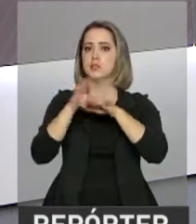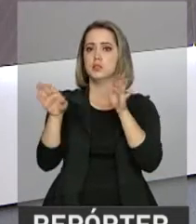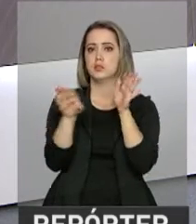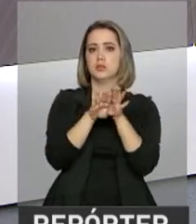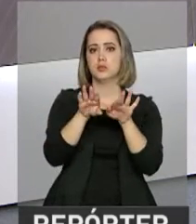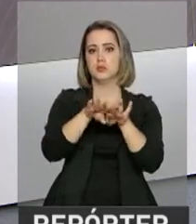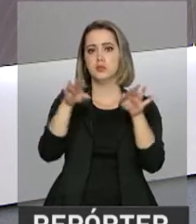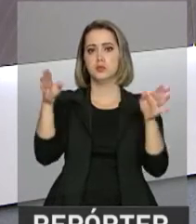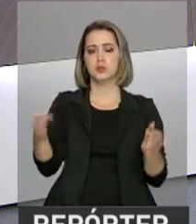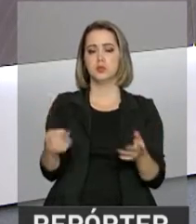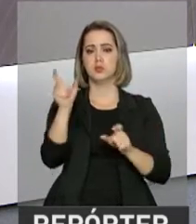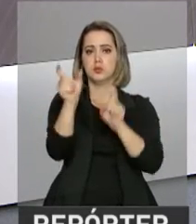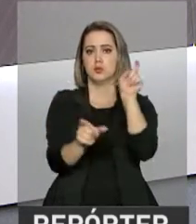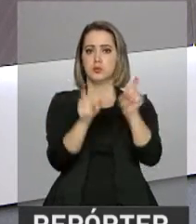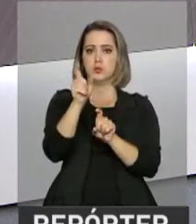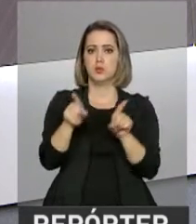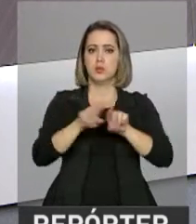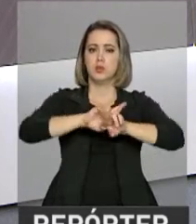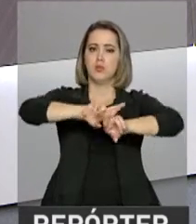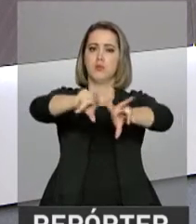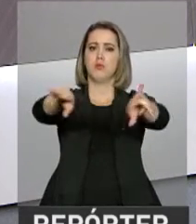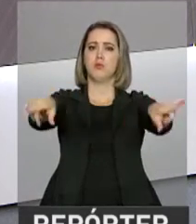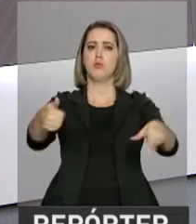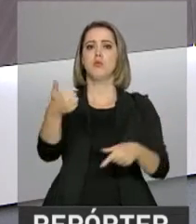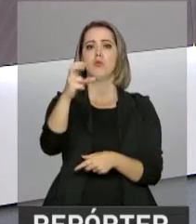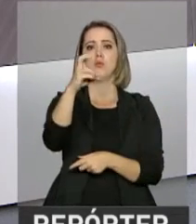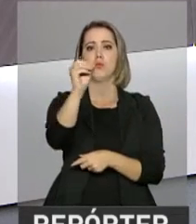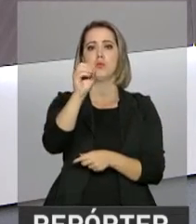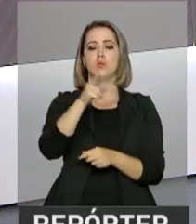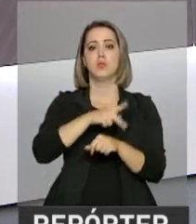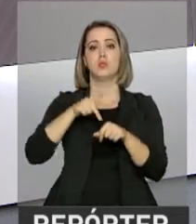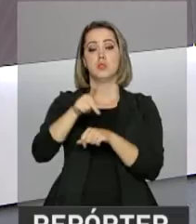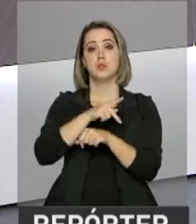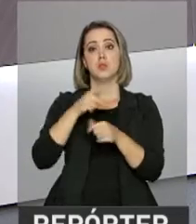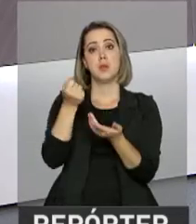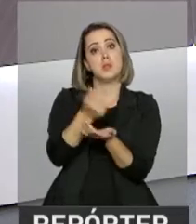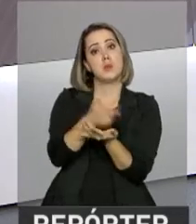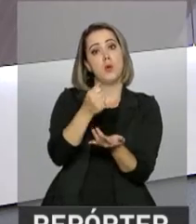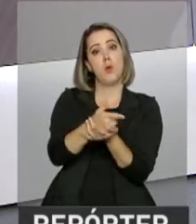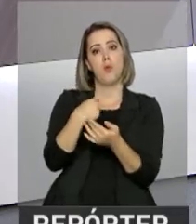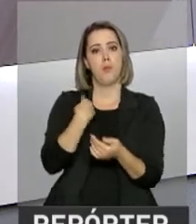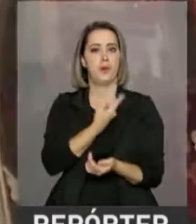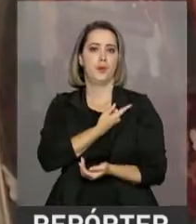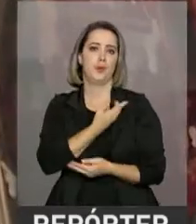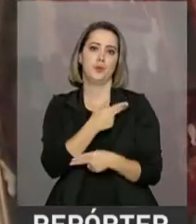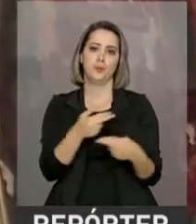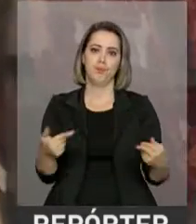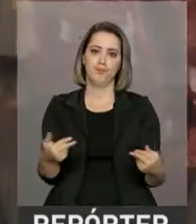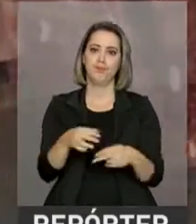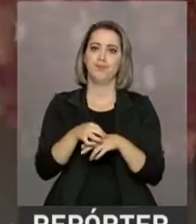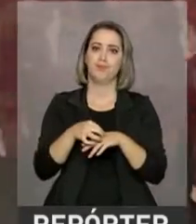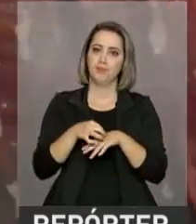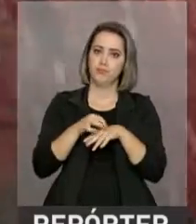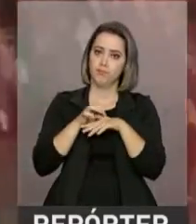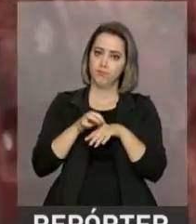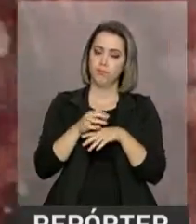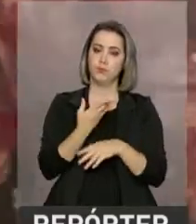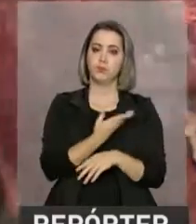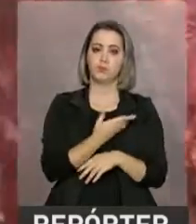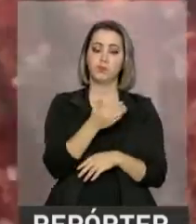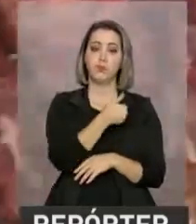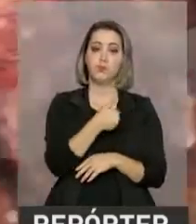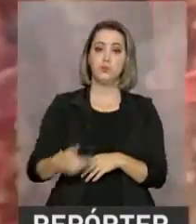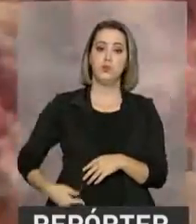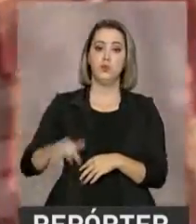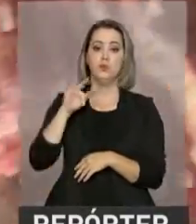dos brasileiros e também aos mais de 150 países que importam o nosso produto. O governo federal